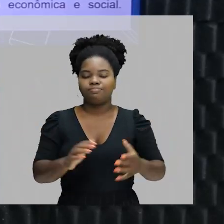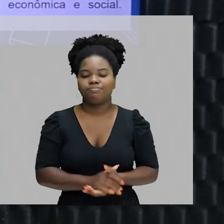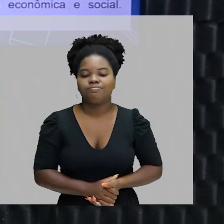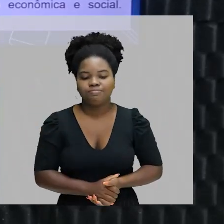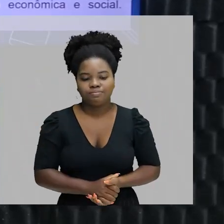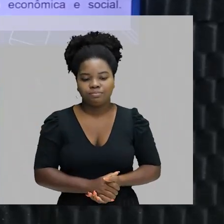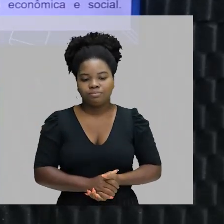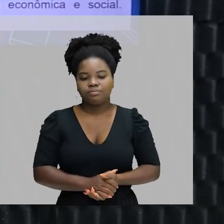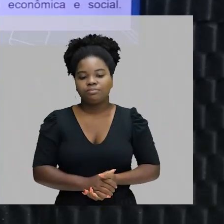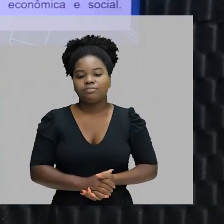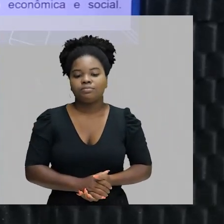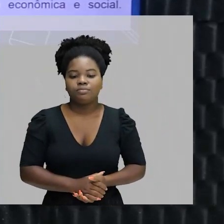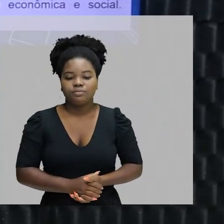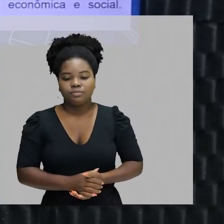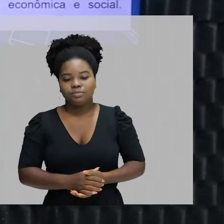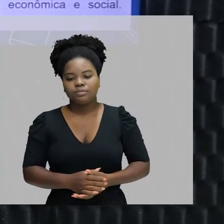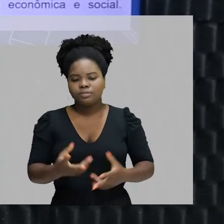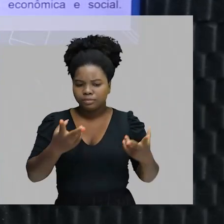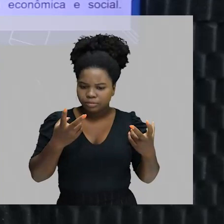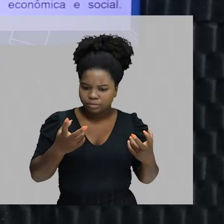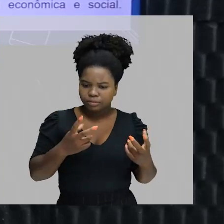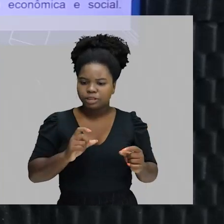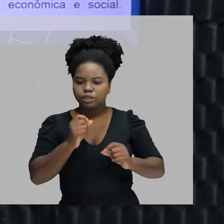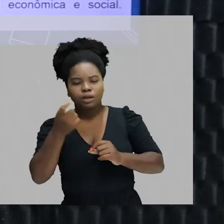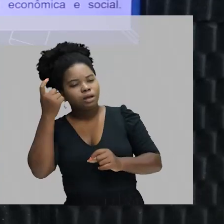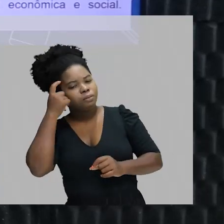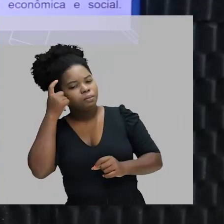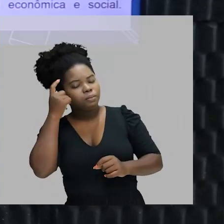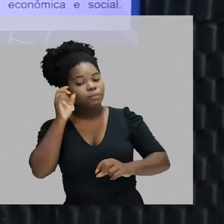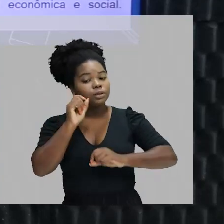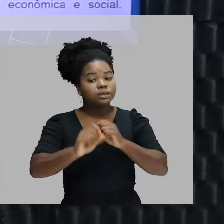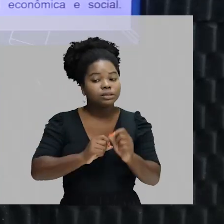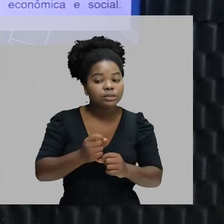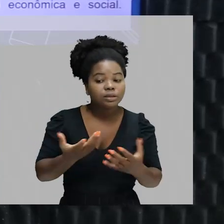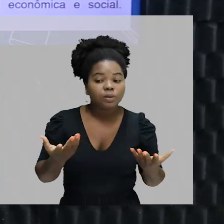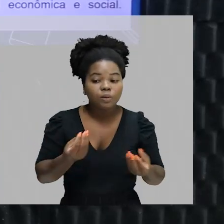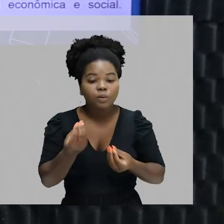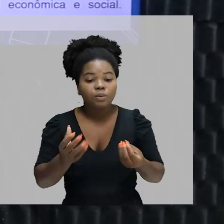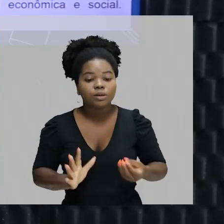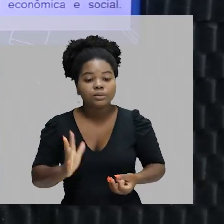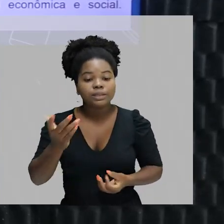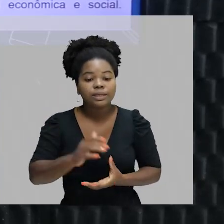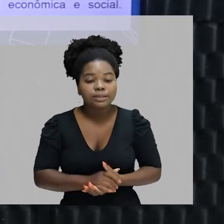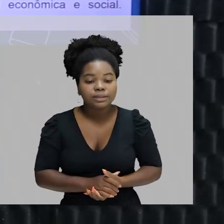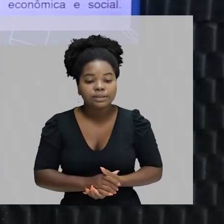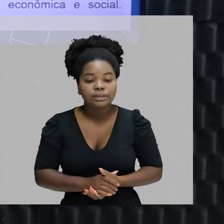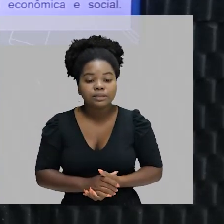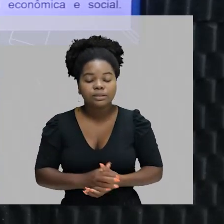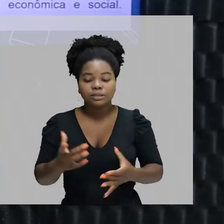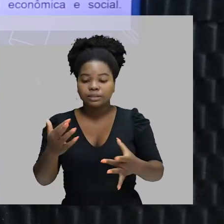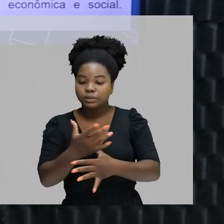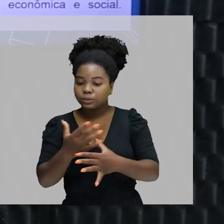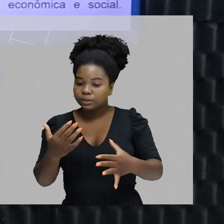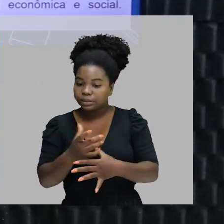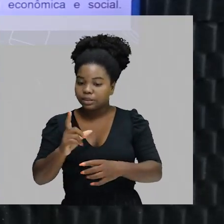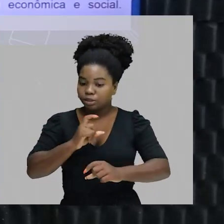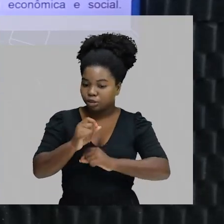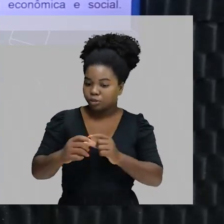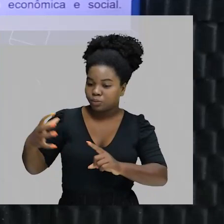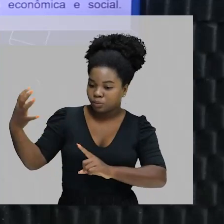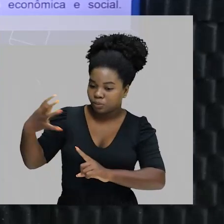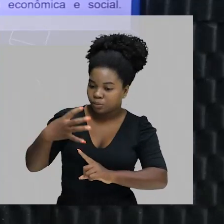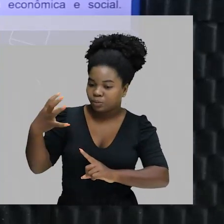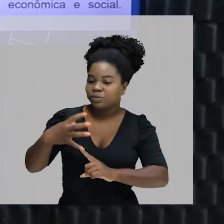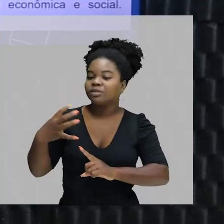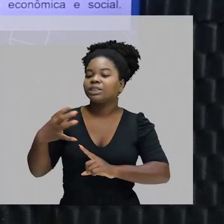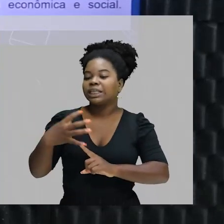nacional. Nessa perspectiva, a concepção de metrópole regional vai abranger o que, galera? São cidades que vão ter uma